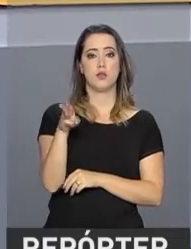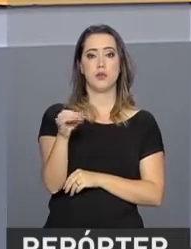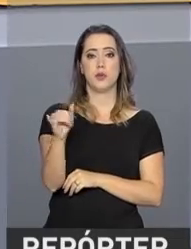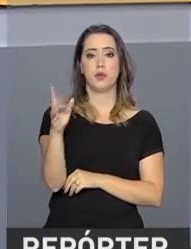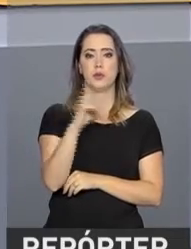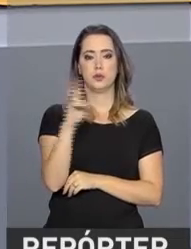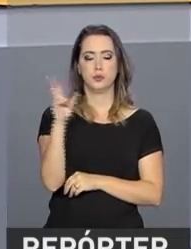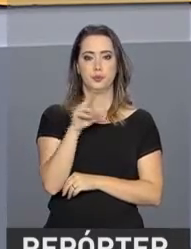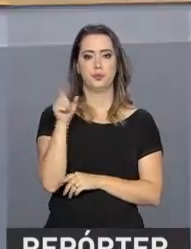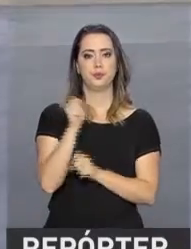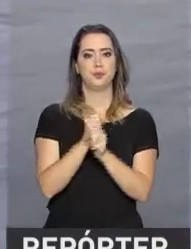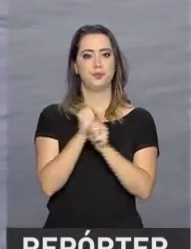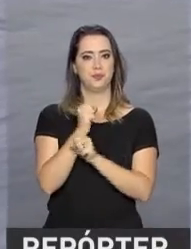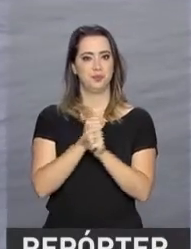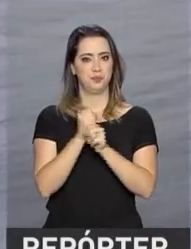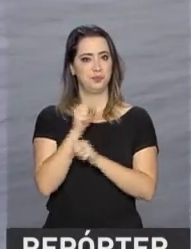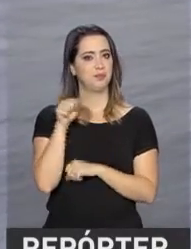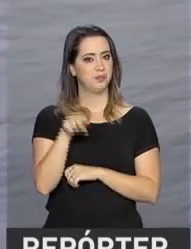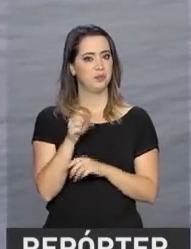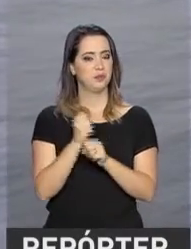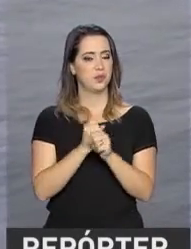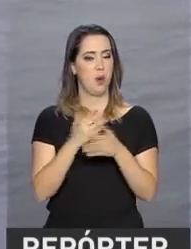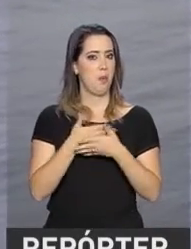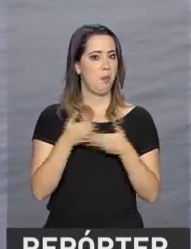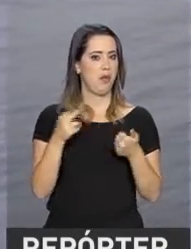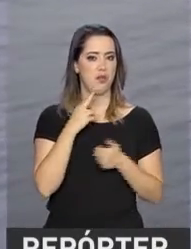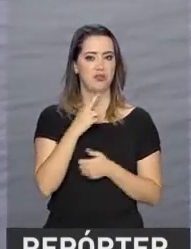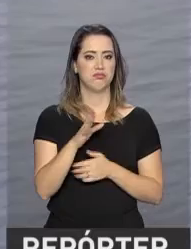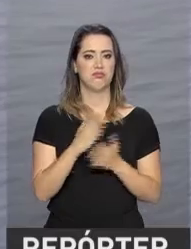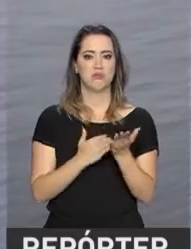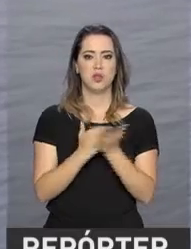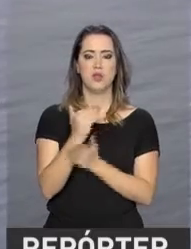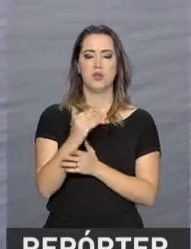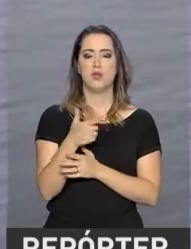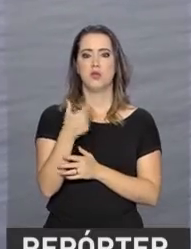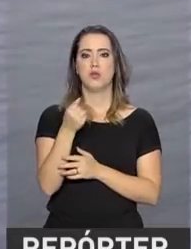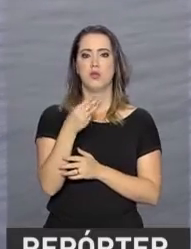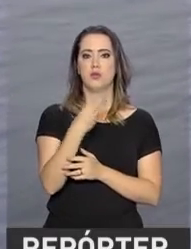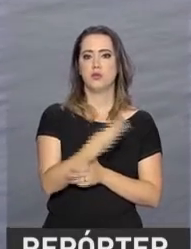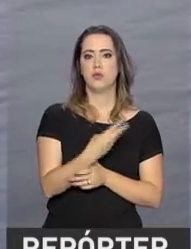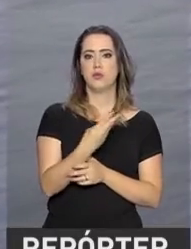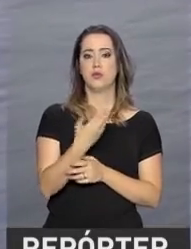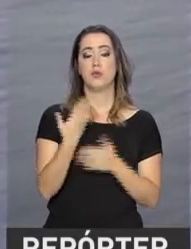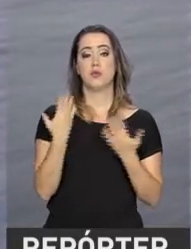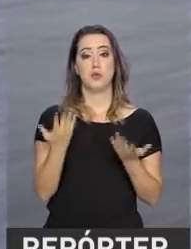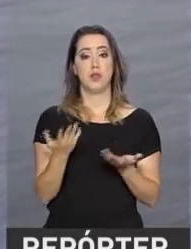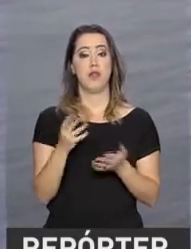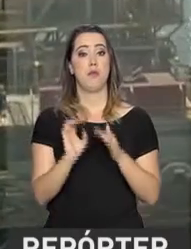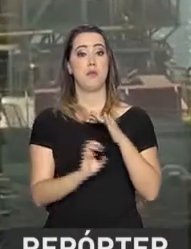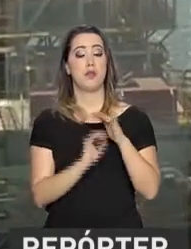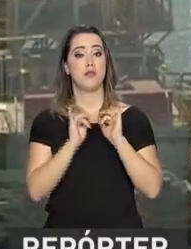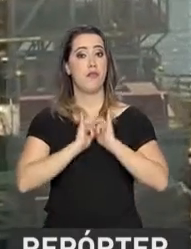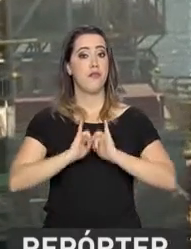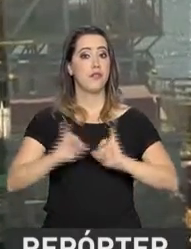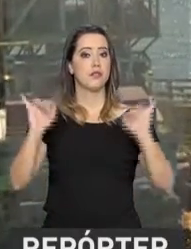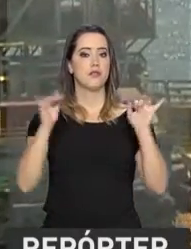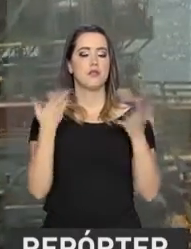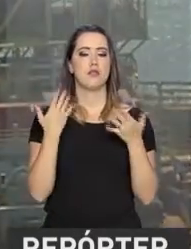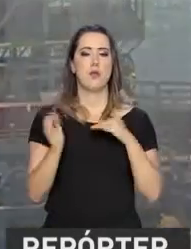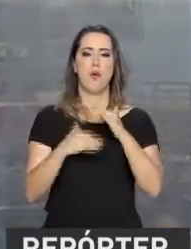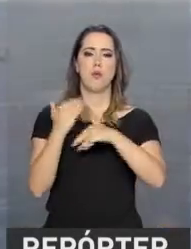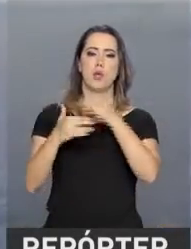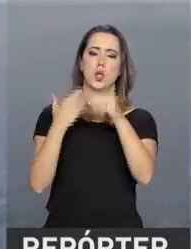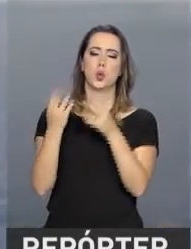deste ano. Esse é o melhor resultado trimestral desde o início de 2013. Segundo a empresa, o aumento nas